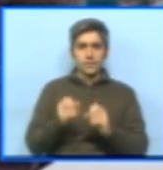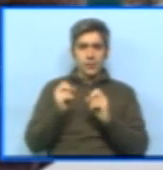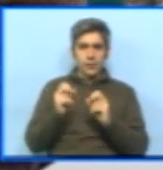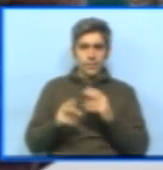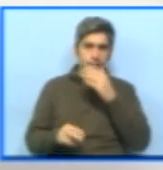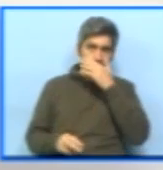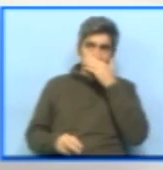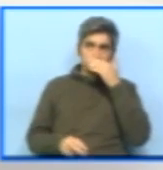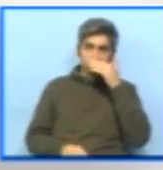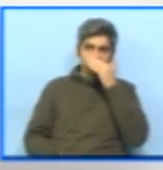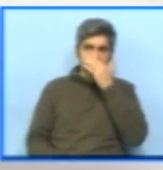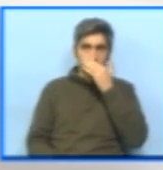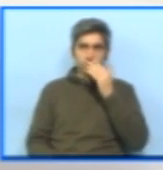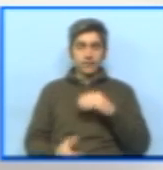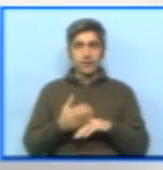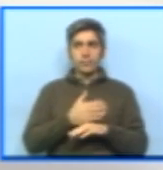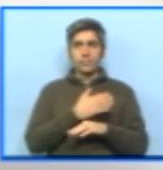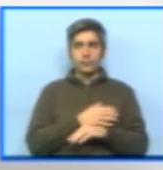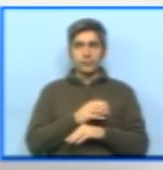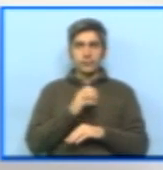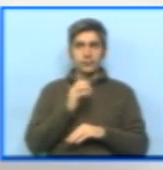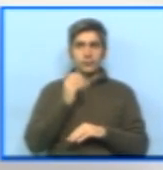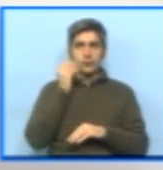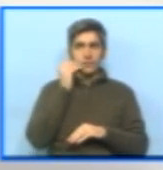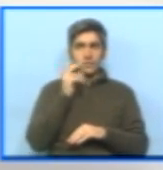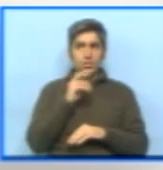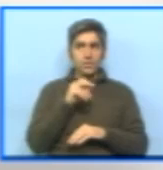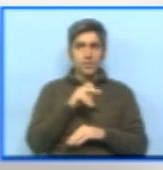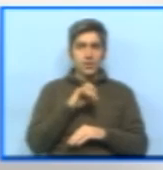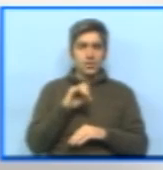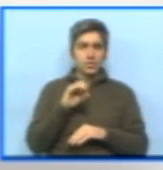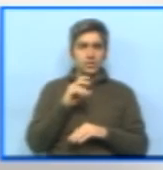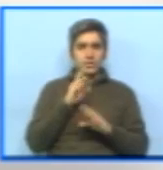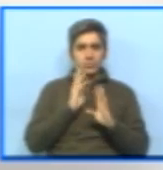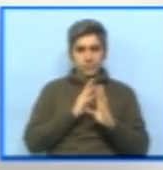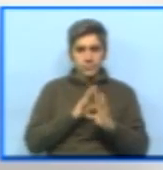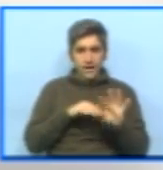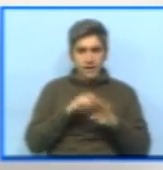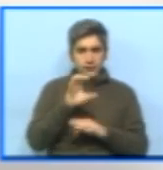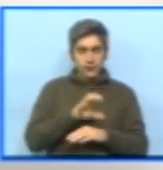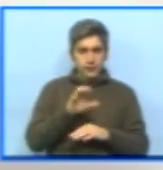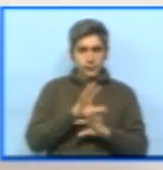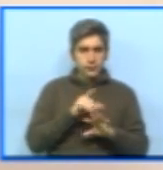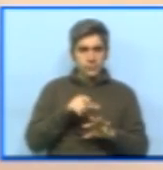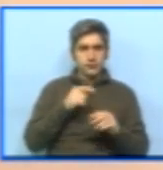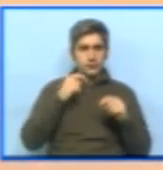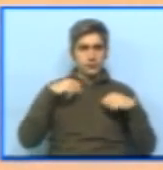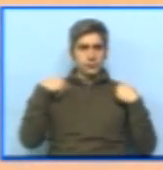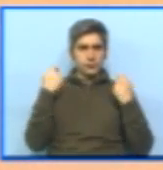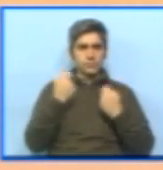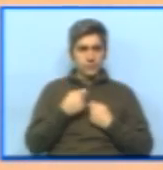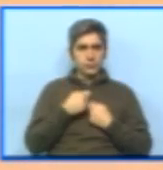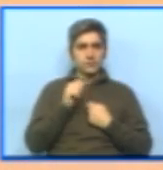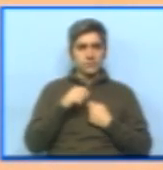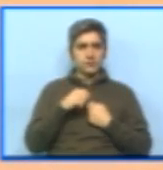regras. Antes, àquilo que nós vemos, à forma como os romeiros fazem esta peregrinação. Isto é um shail, não é? É